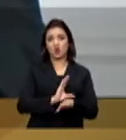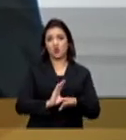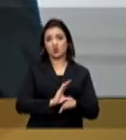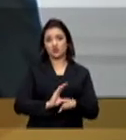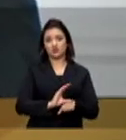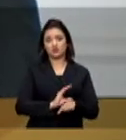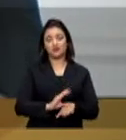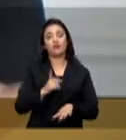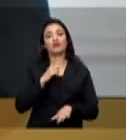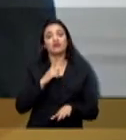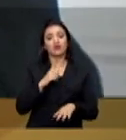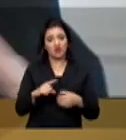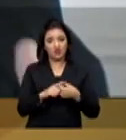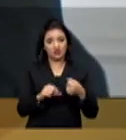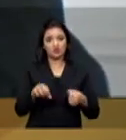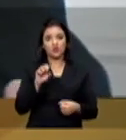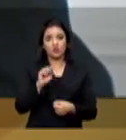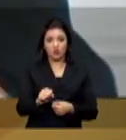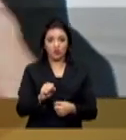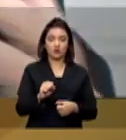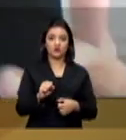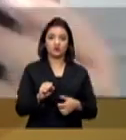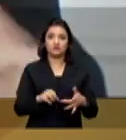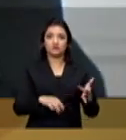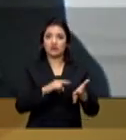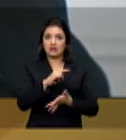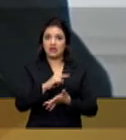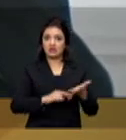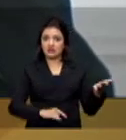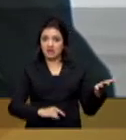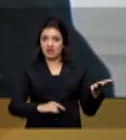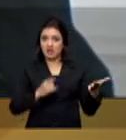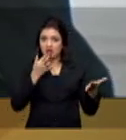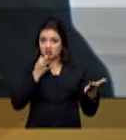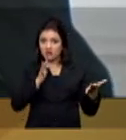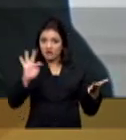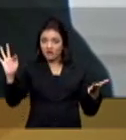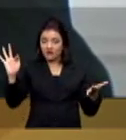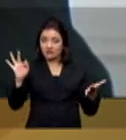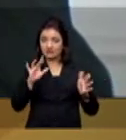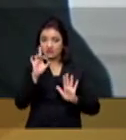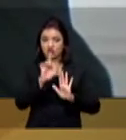bem prevista no artigo 8 da Declaração, a famosa Declaração Francesa